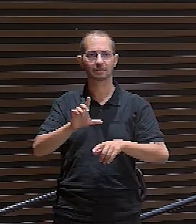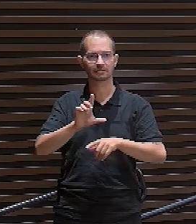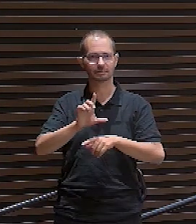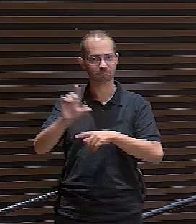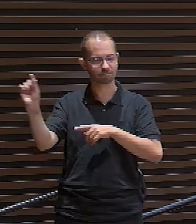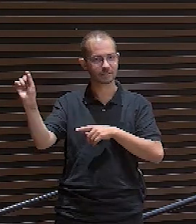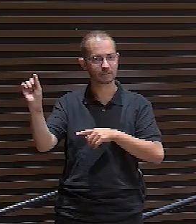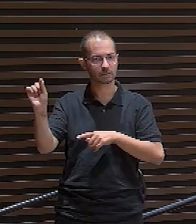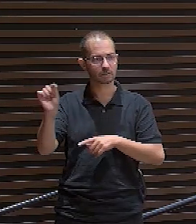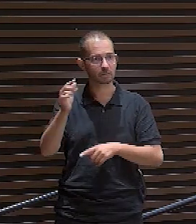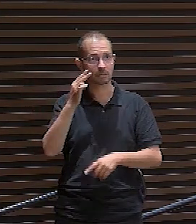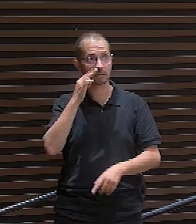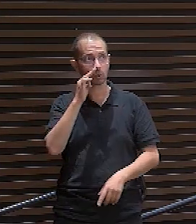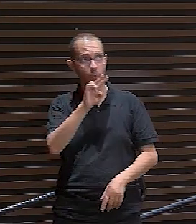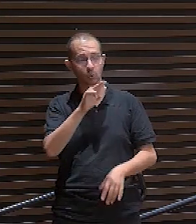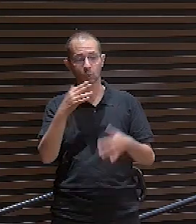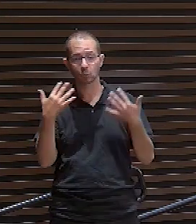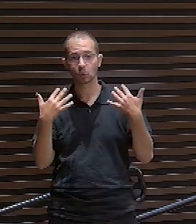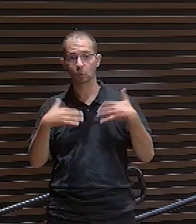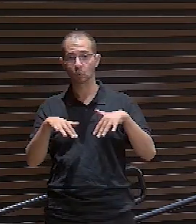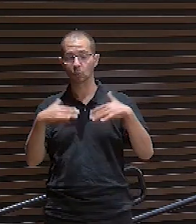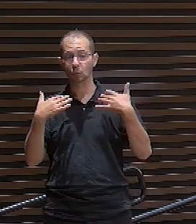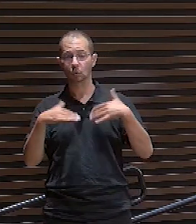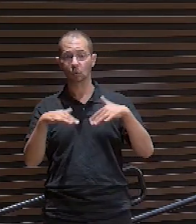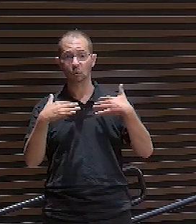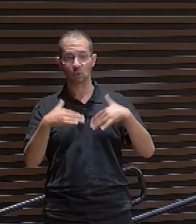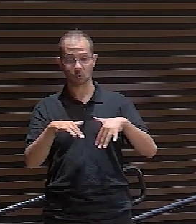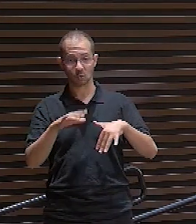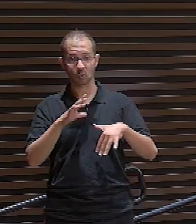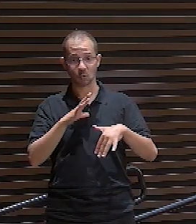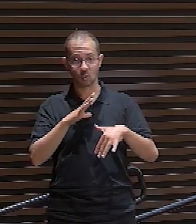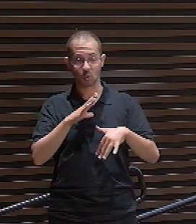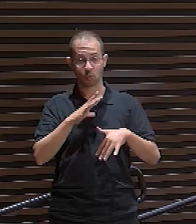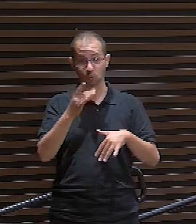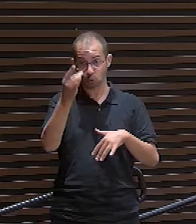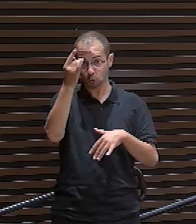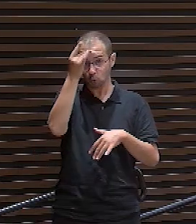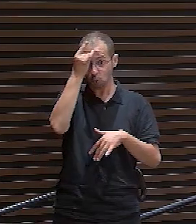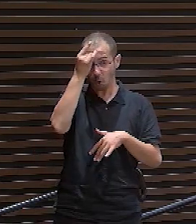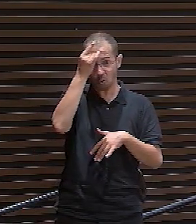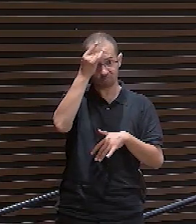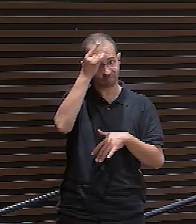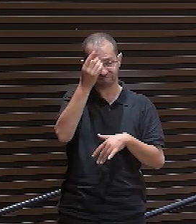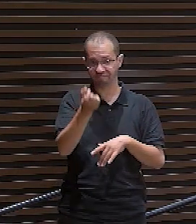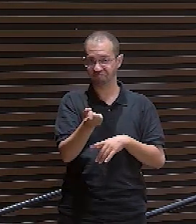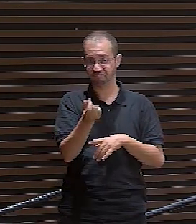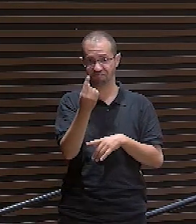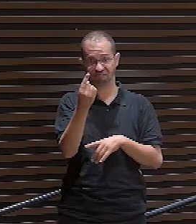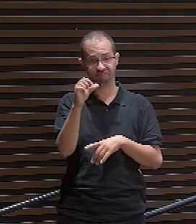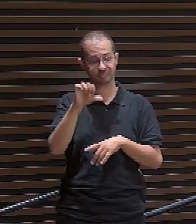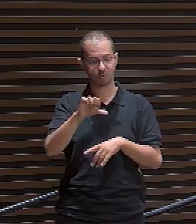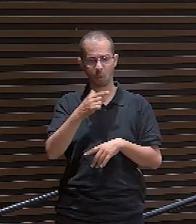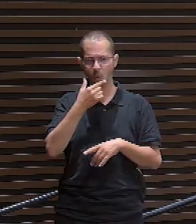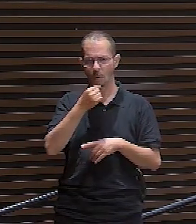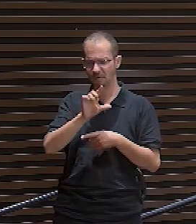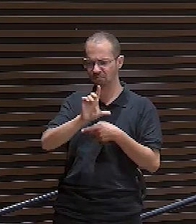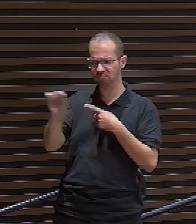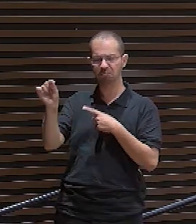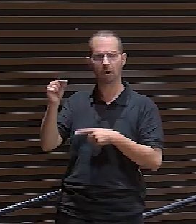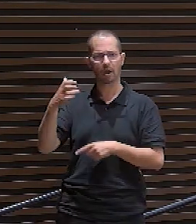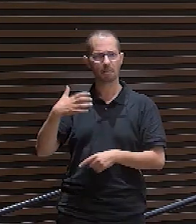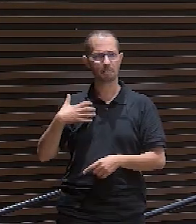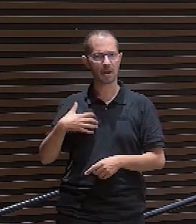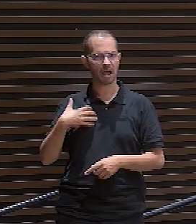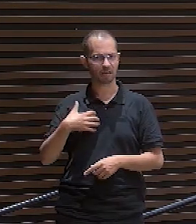disse, misericórdia. Um talento estúpido. Saiu bravo, porque